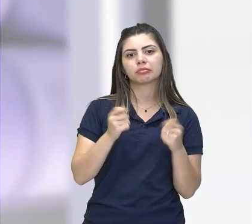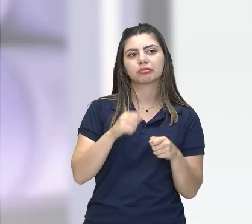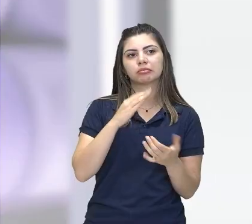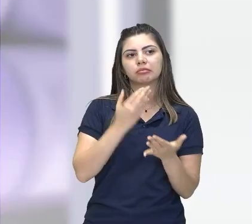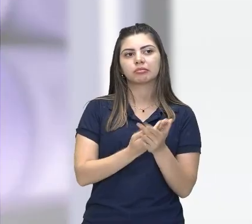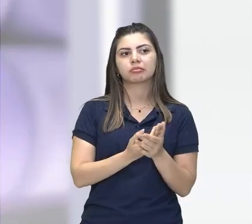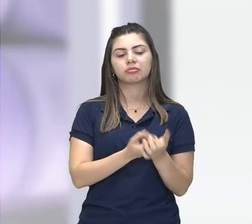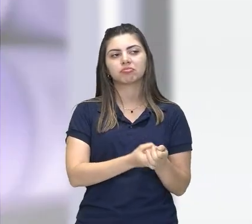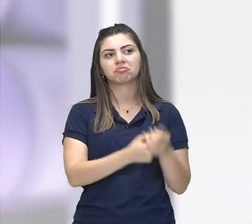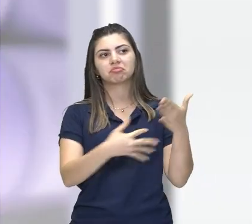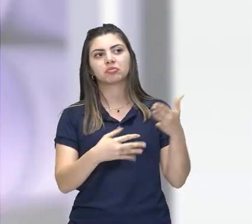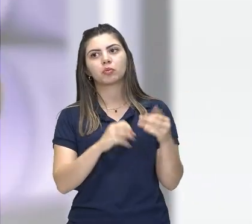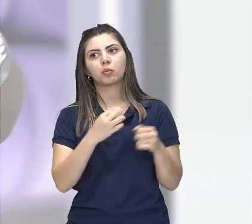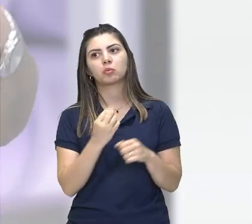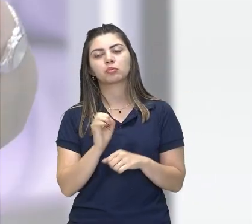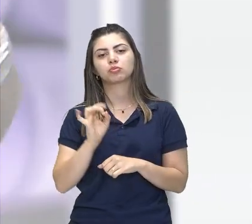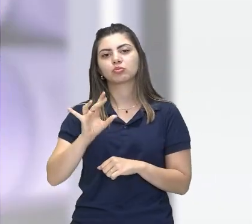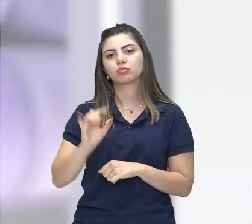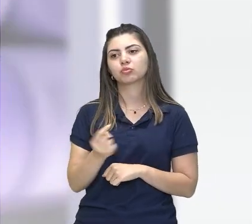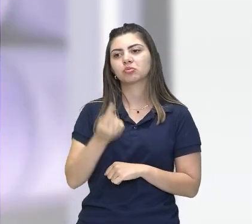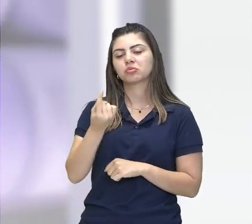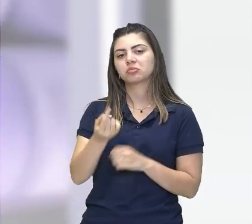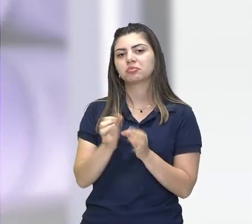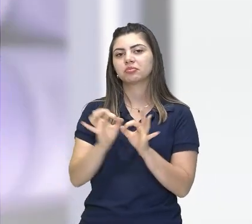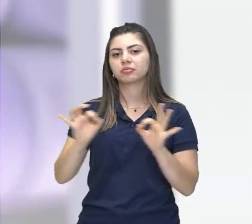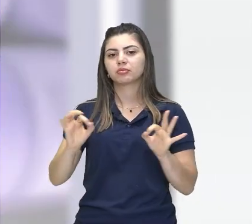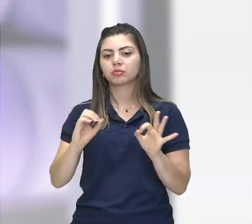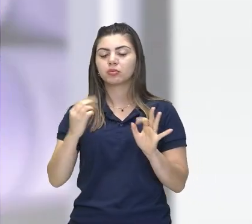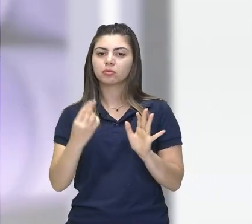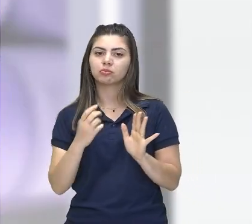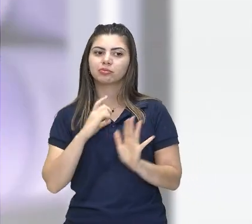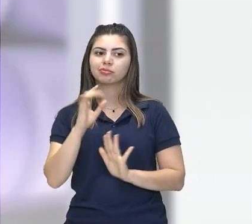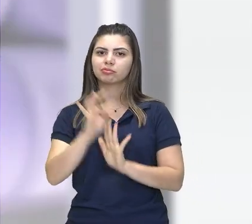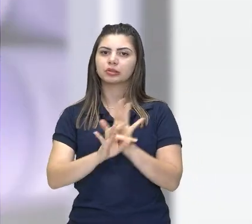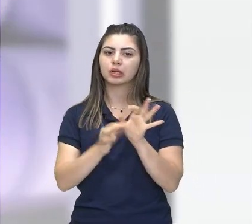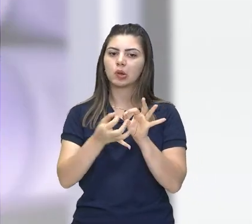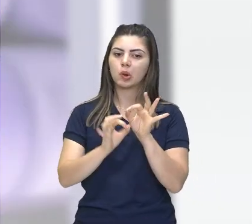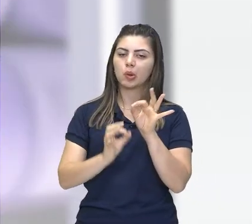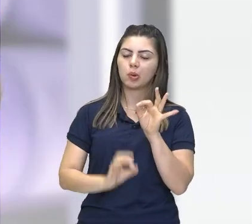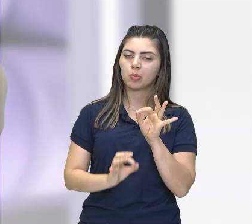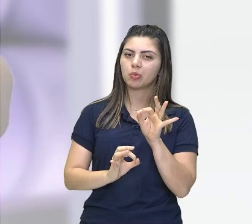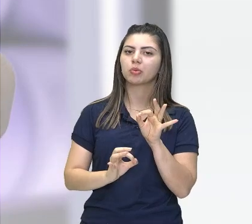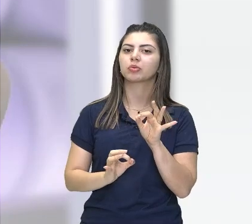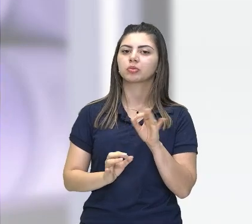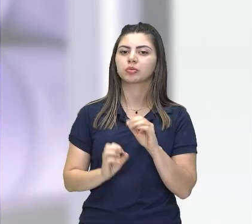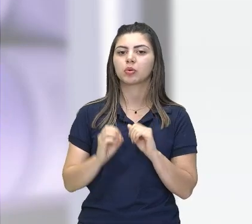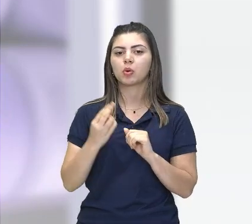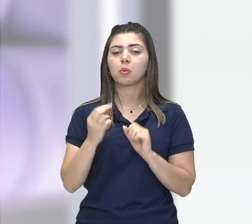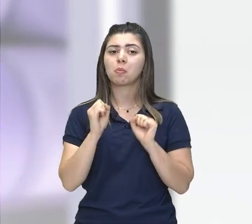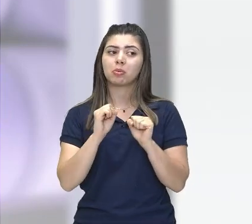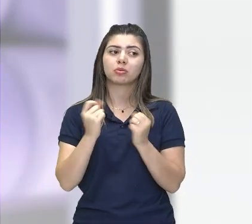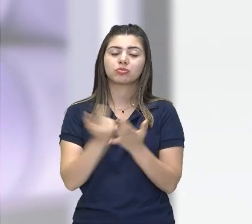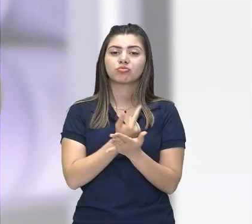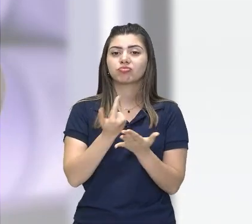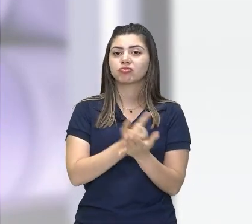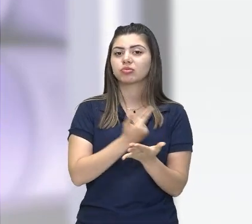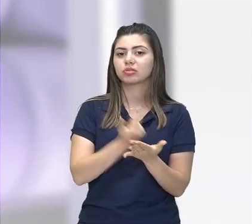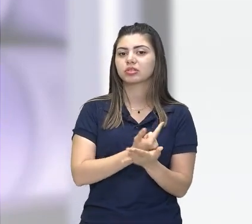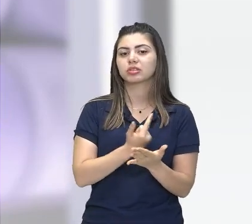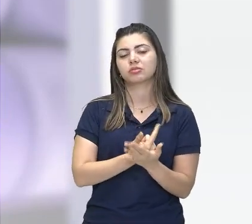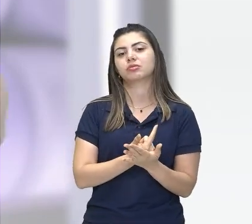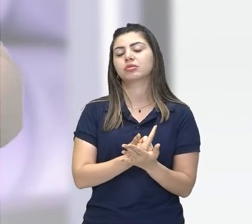uma simples frase, pode ser um texto um pouco longo como esse, pode ser um livro inteiro,